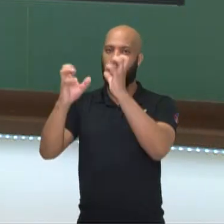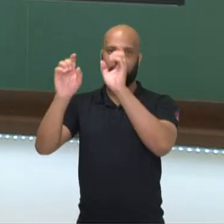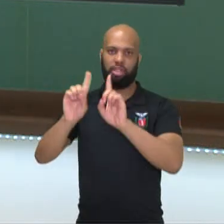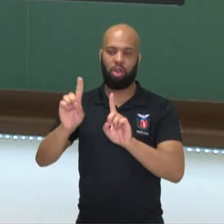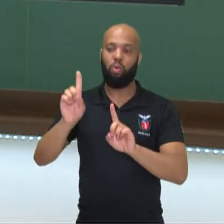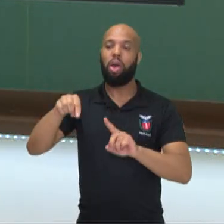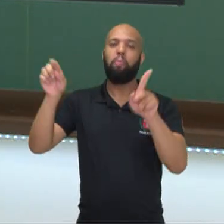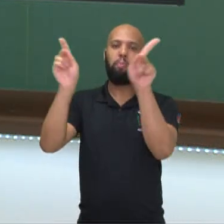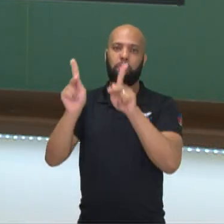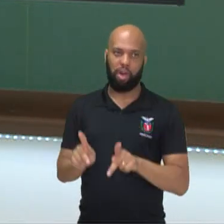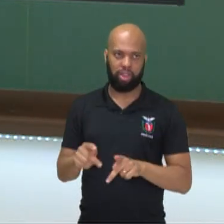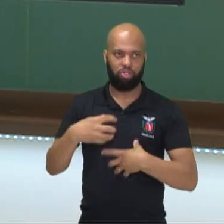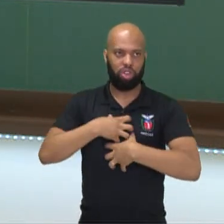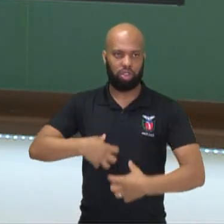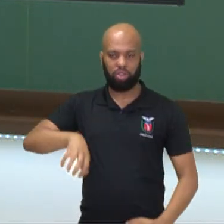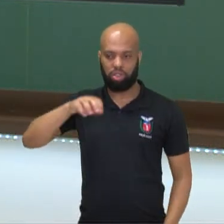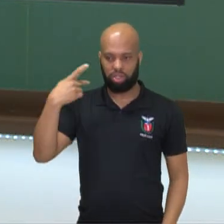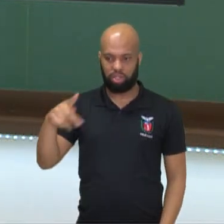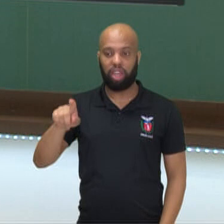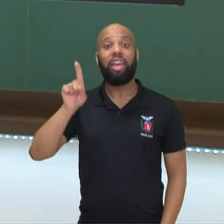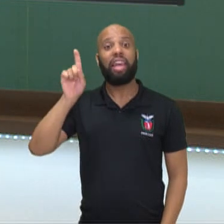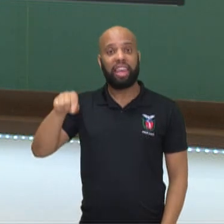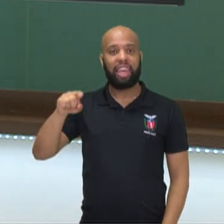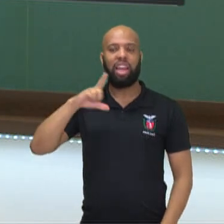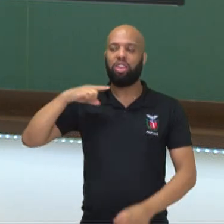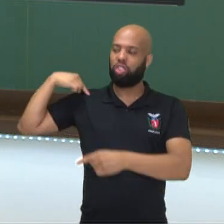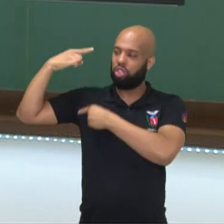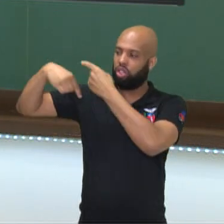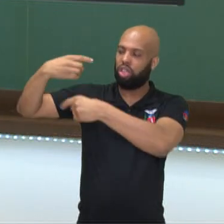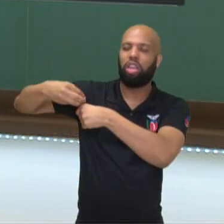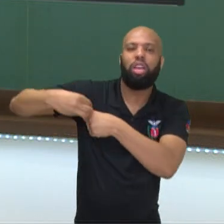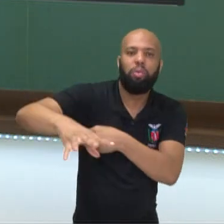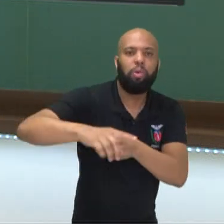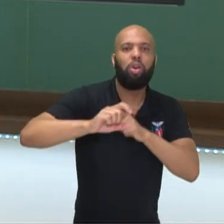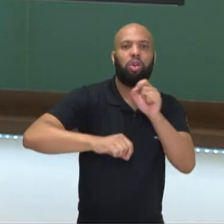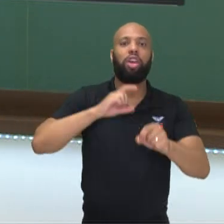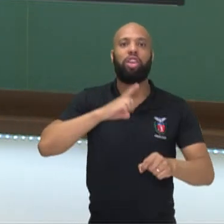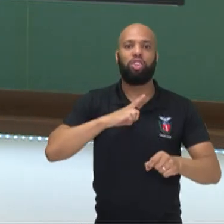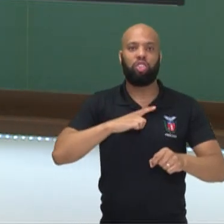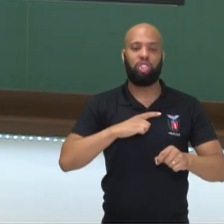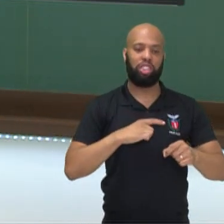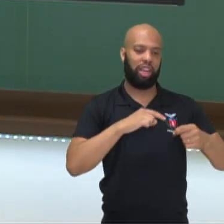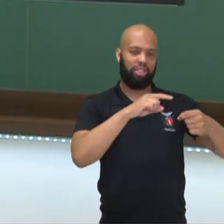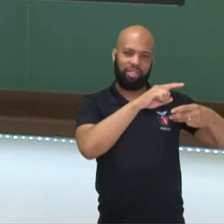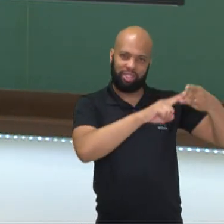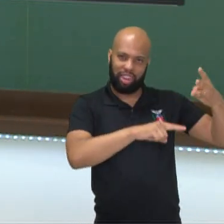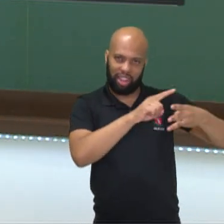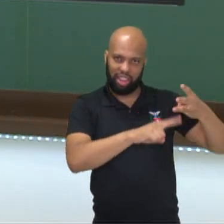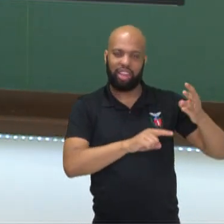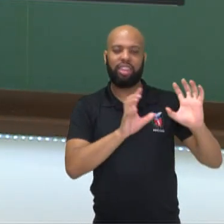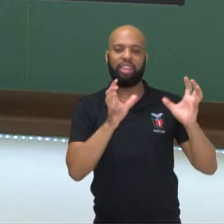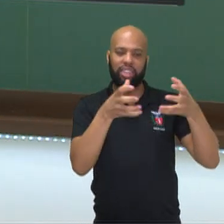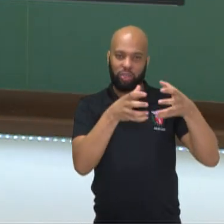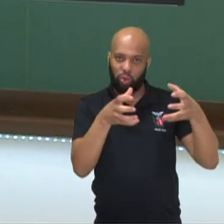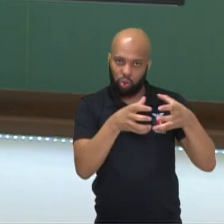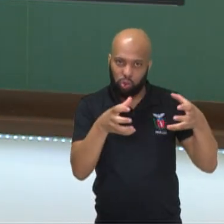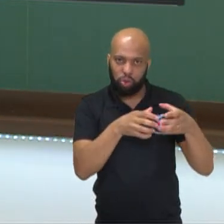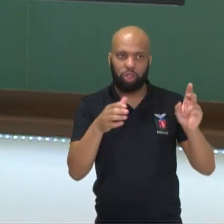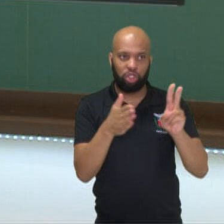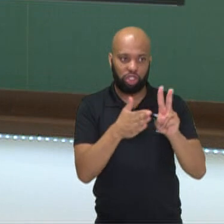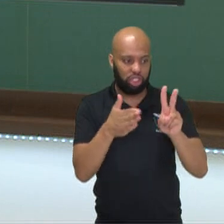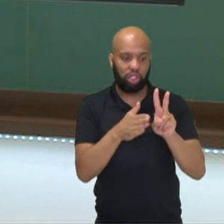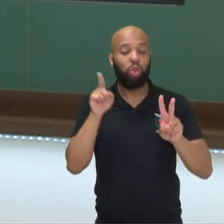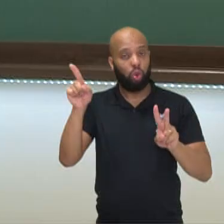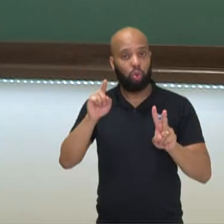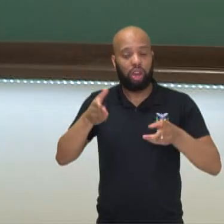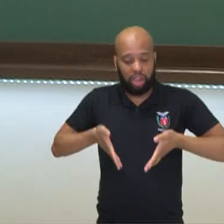encontro pacífico. E ele era descendente de tribos Guaná, Terena e Bororó. Ele que, aliás, é natural do Mato Grosso. Então,